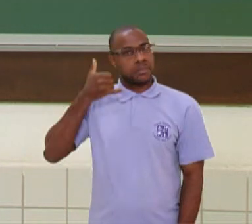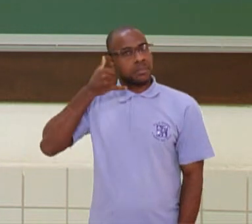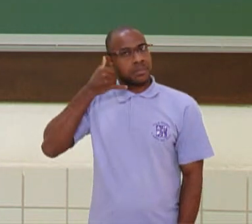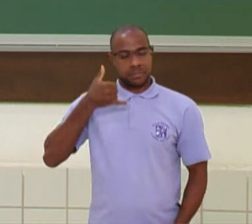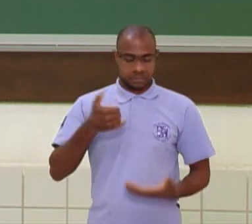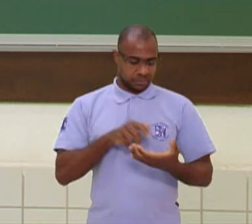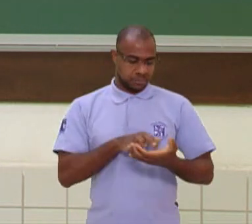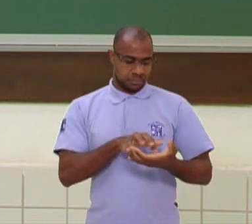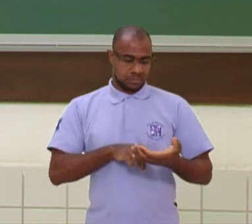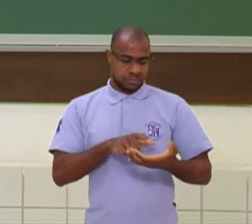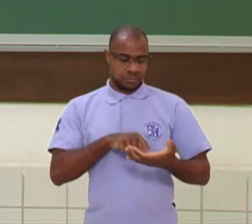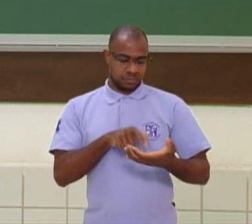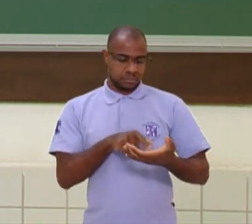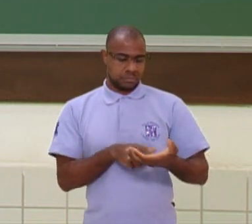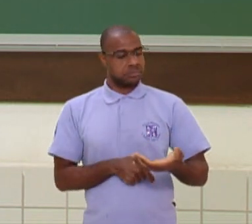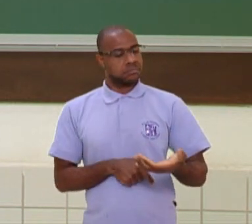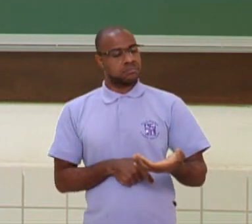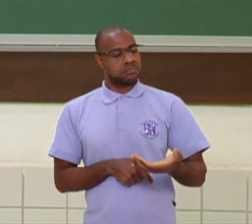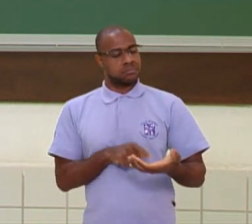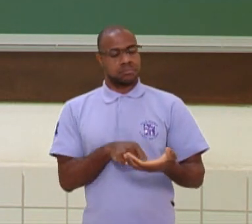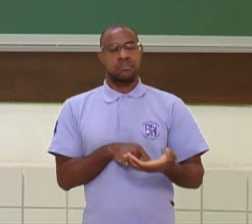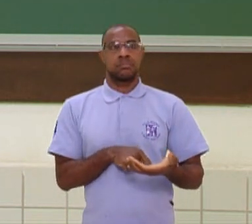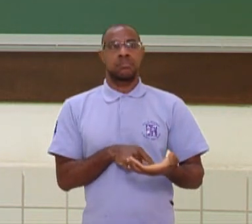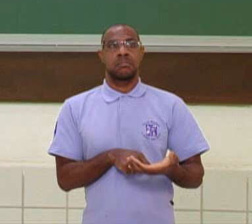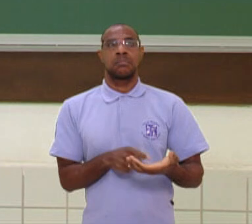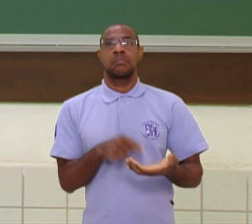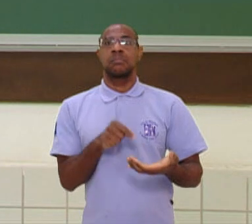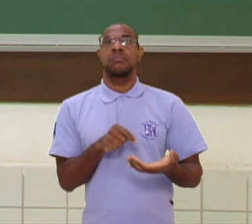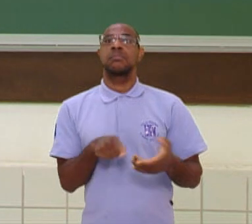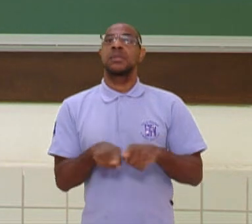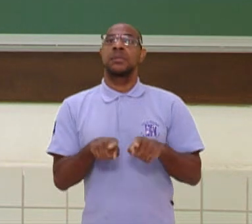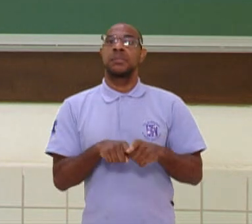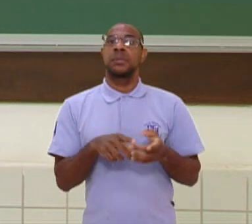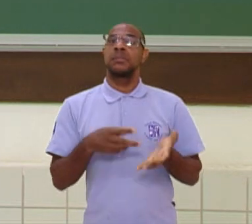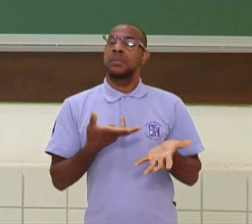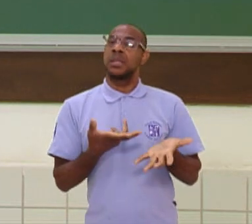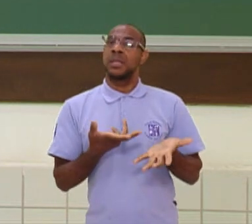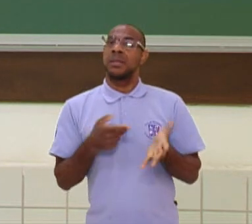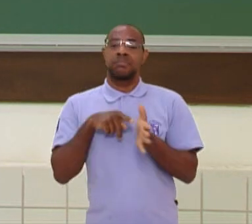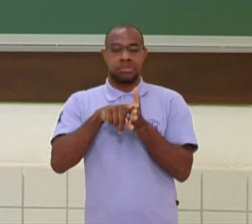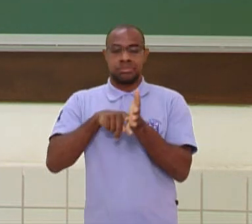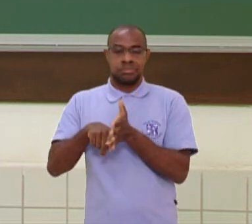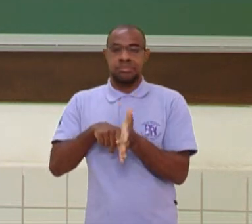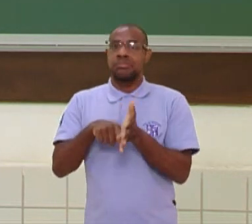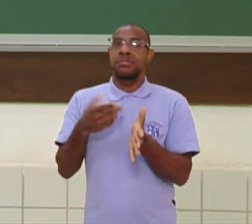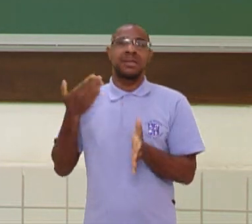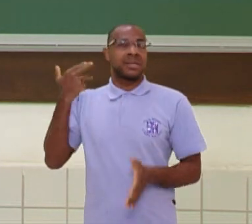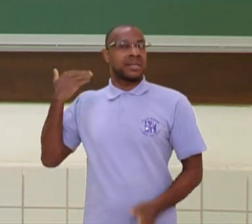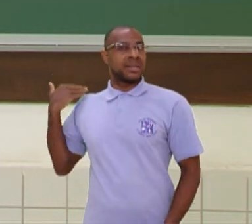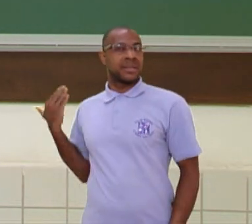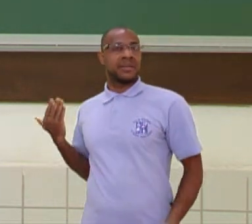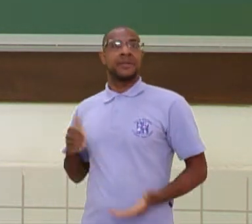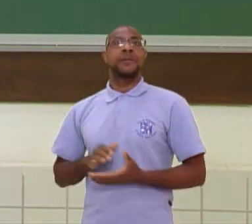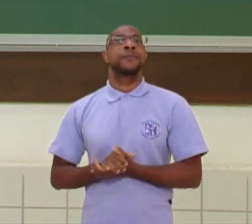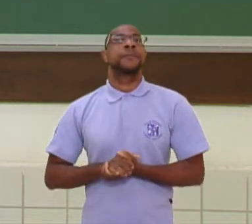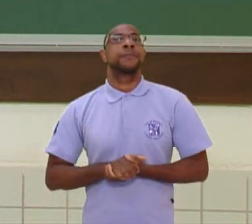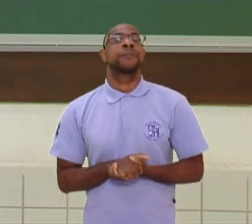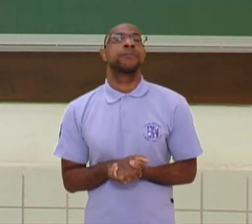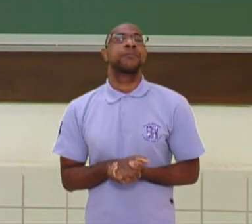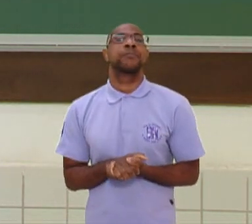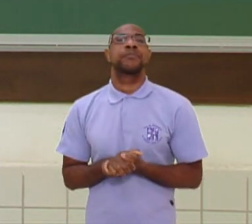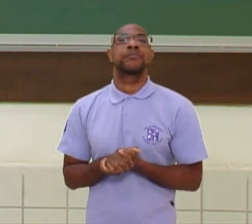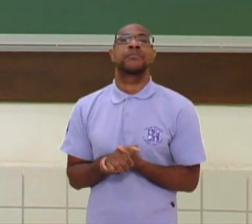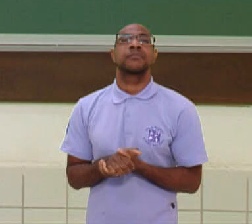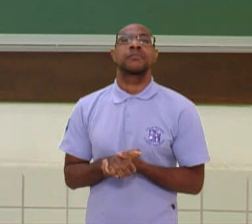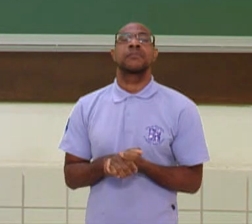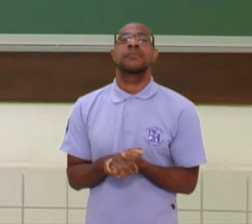acesso que você tem ao mundo na palma da sua mão, passou por conhecimentos aqui em épocas mais remotas, ok? Vamos avançar mais um pouco então? Me